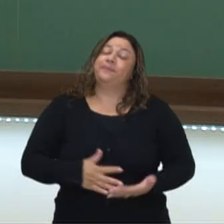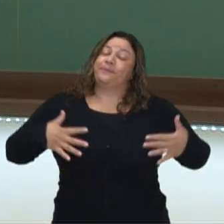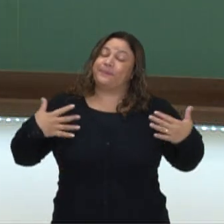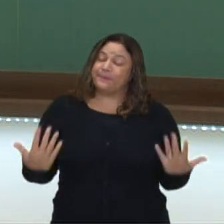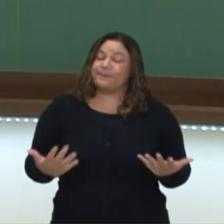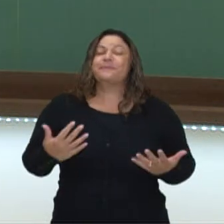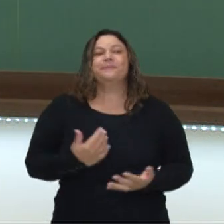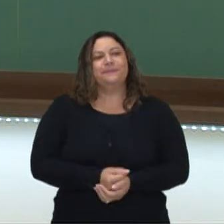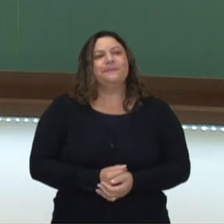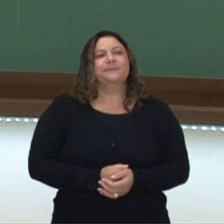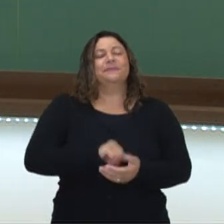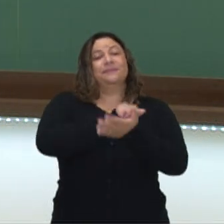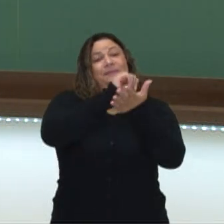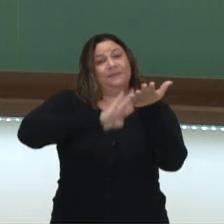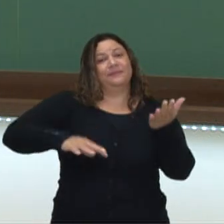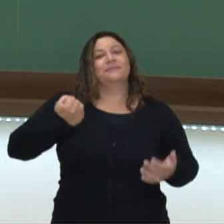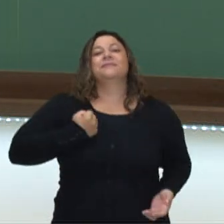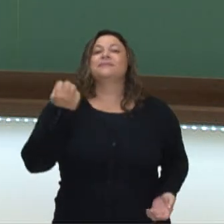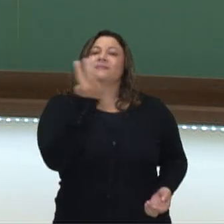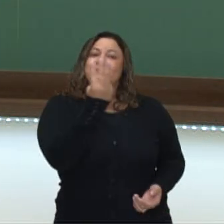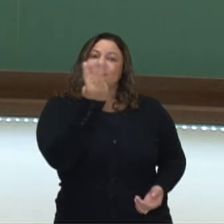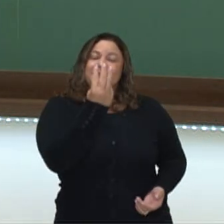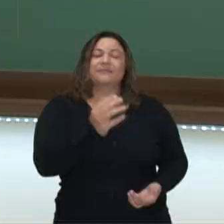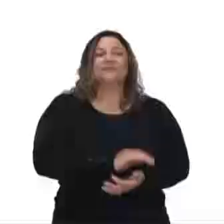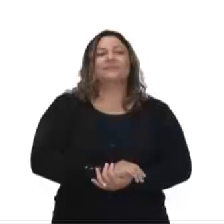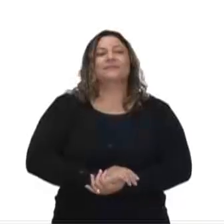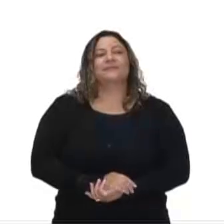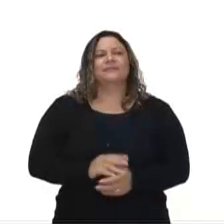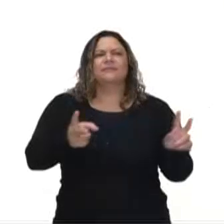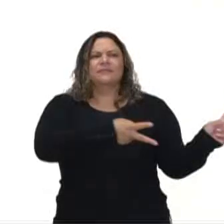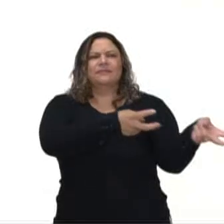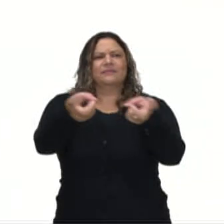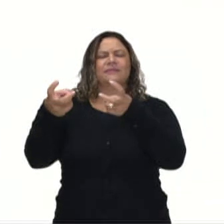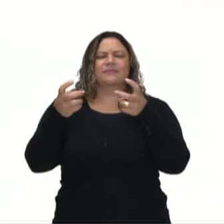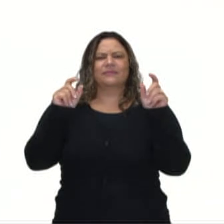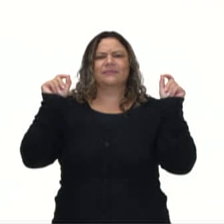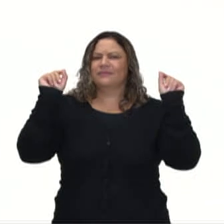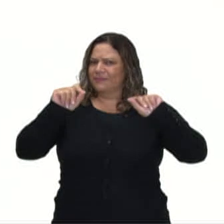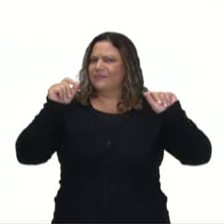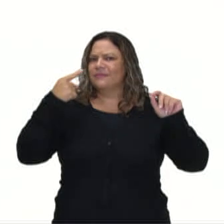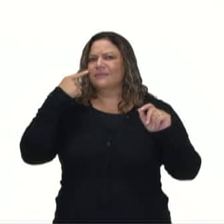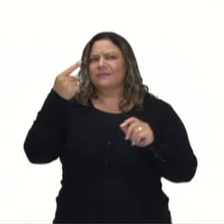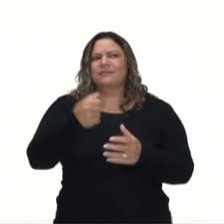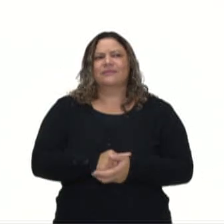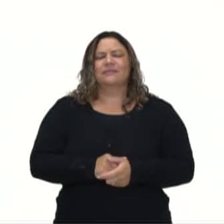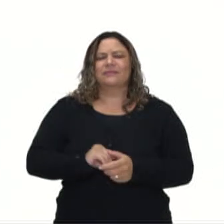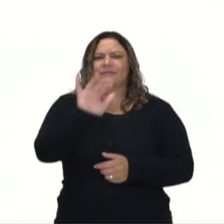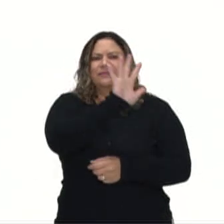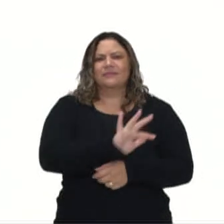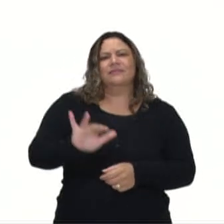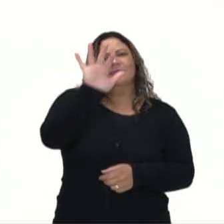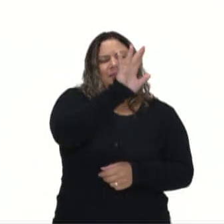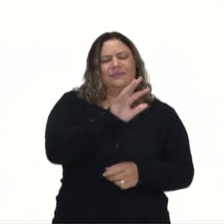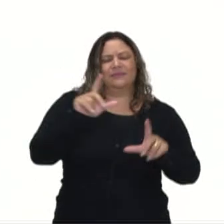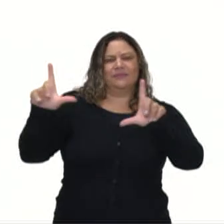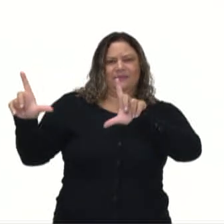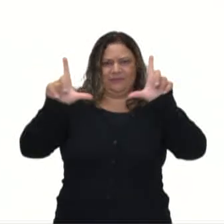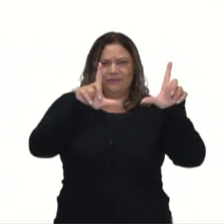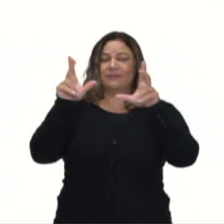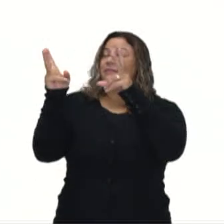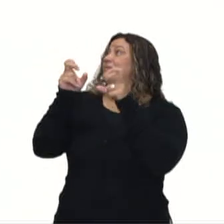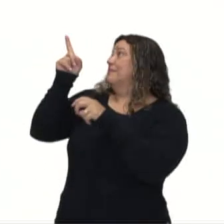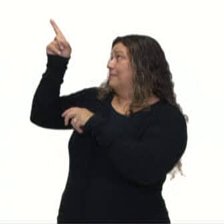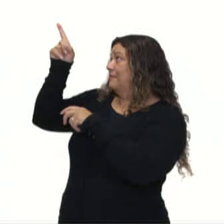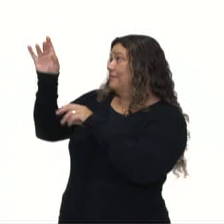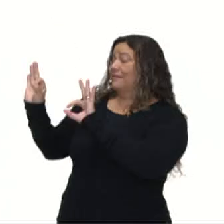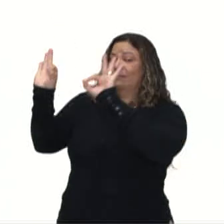Então eu trouxe para vocês uma atividade 3, né? Observem que a iconografia, a representação da imagem